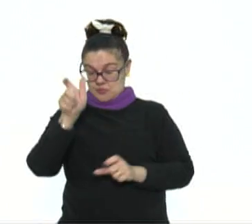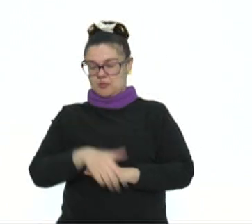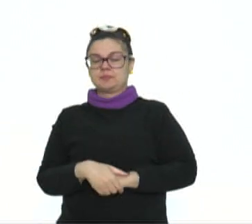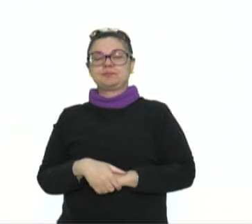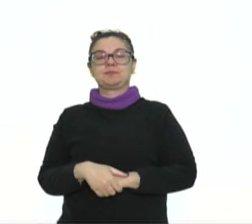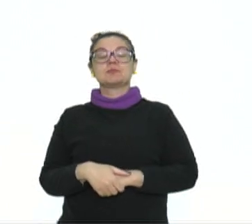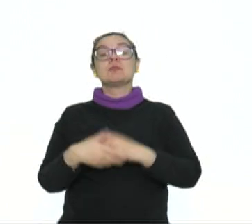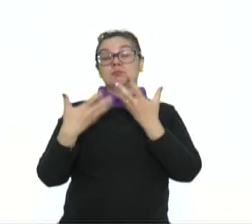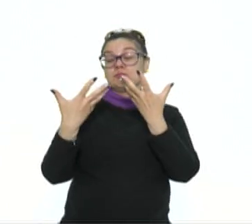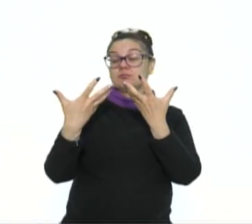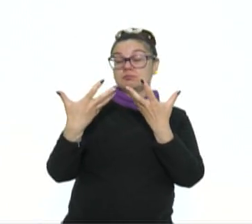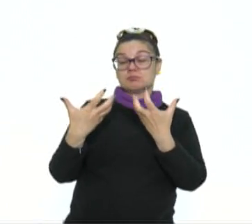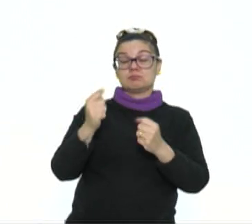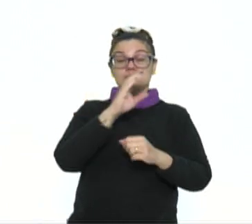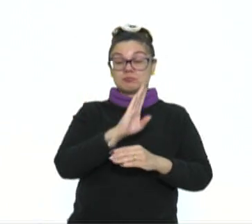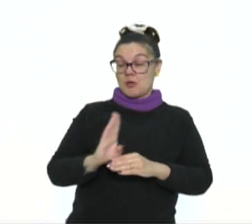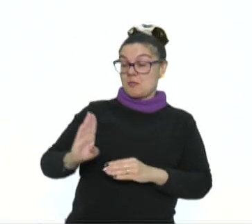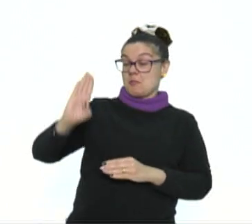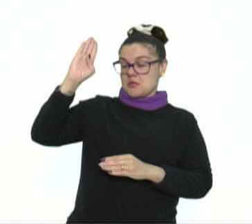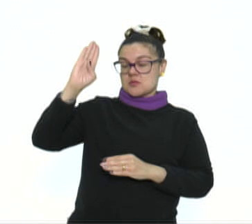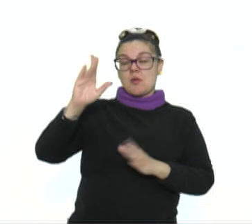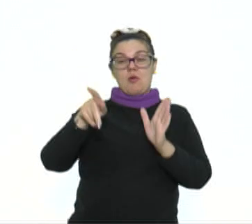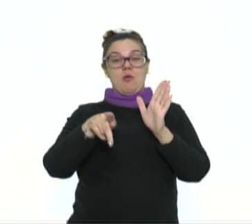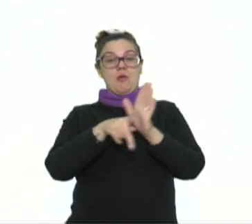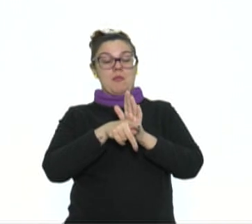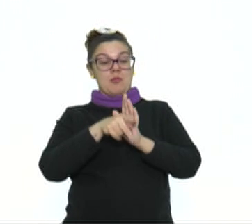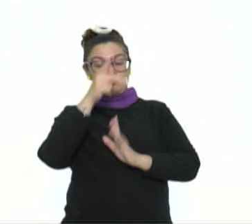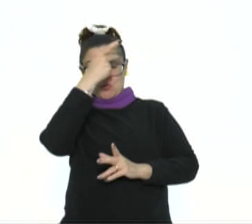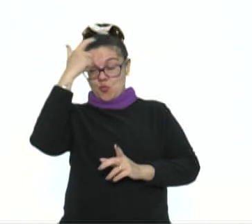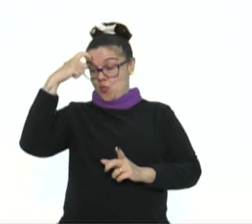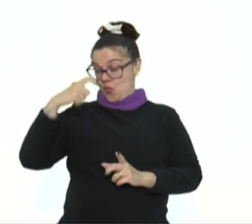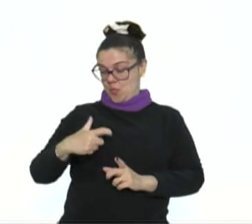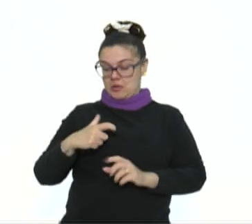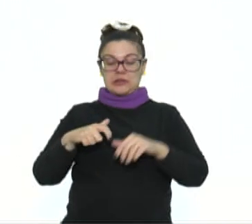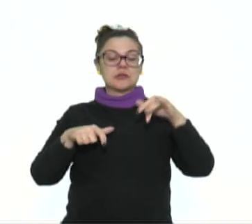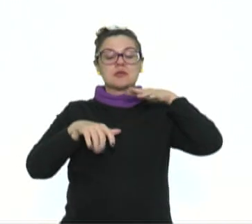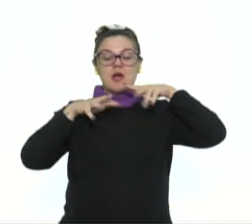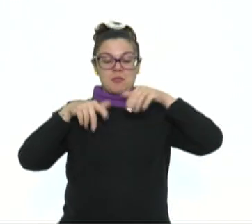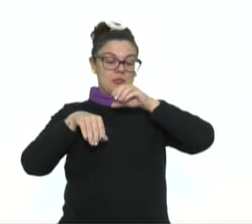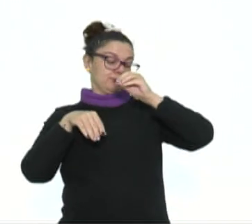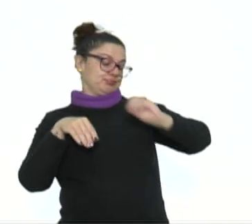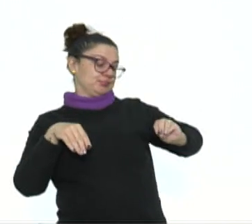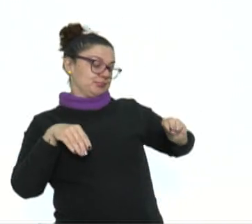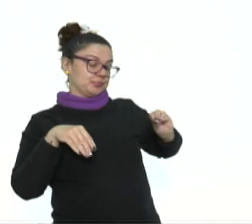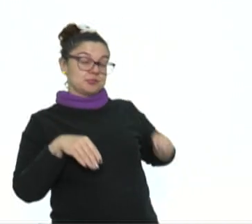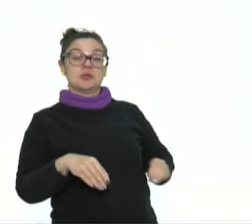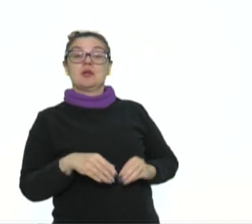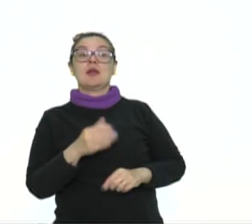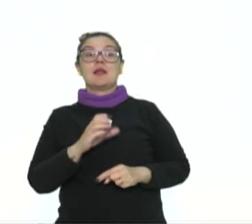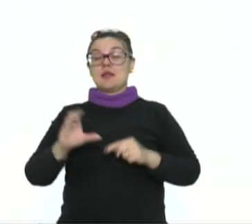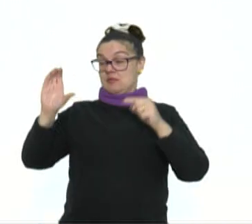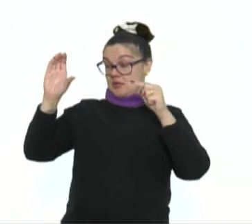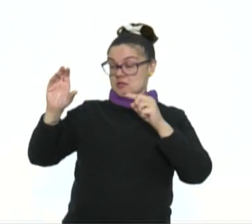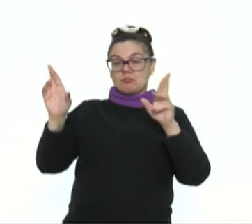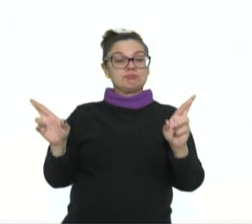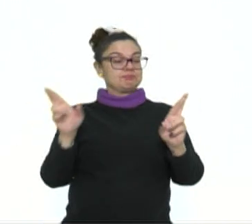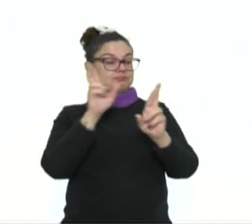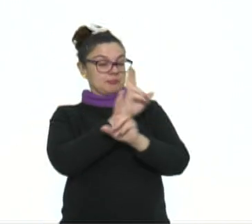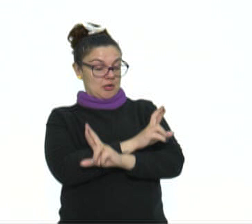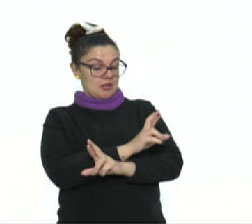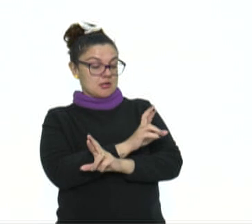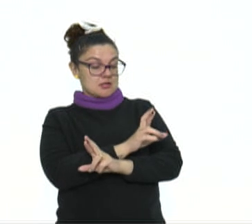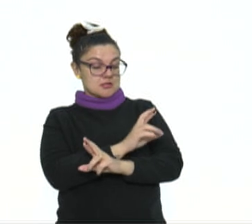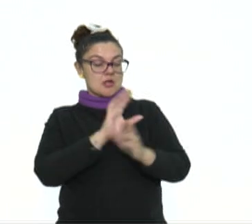Legitimar o predomínio da espécie humana sobre as demais espécies animais do planeta. Letra C. Relativizar, no caso da clonagem humana, o